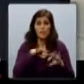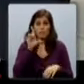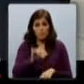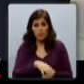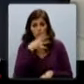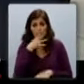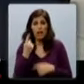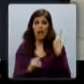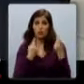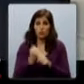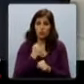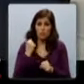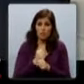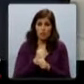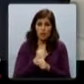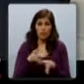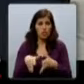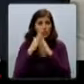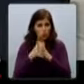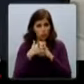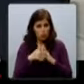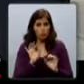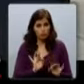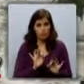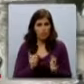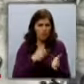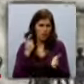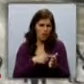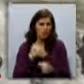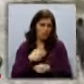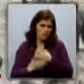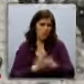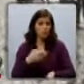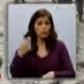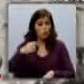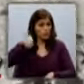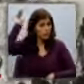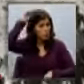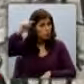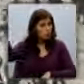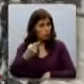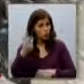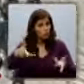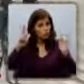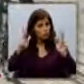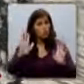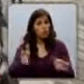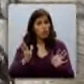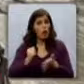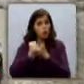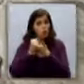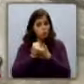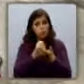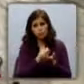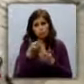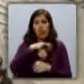algum trabalho em termos de infraestruturas ainda há por fazer. O Presidente da República ordenou já a disponibilização de meios de assistência às centenas